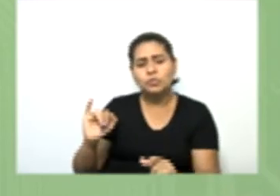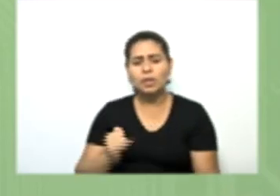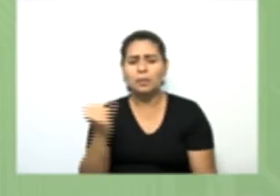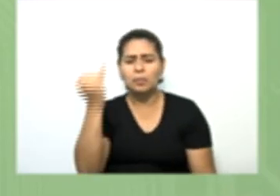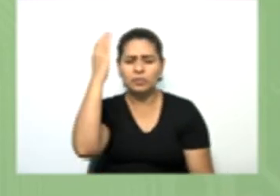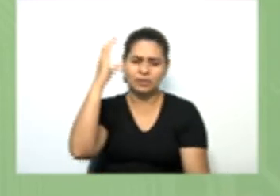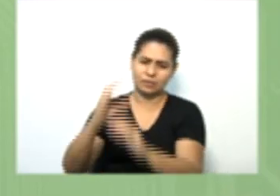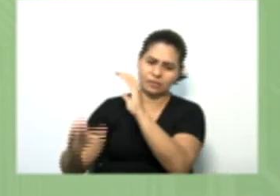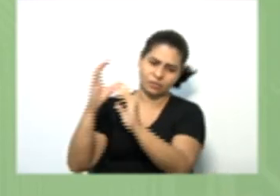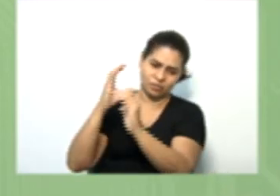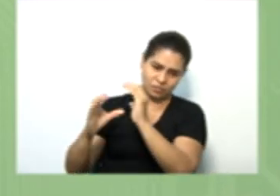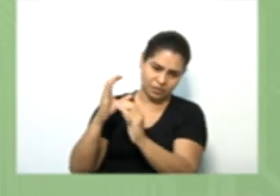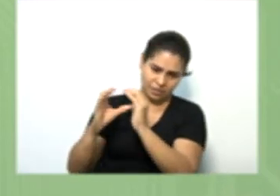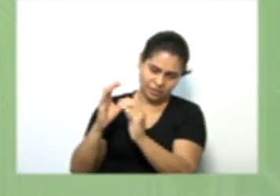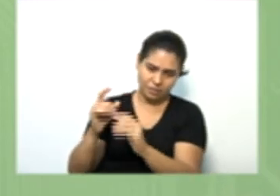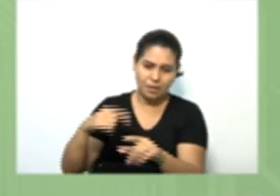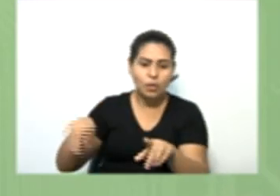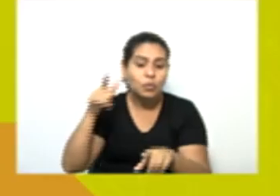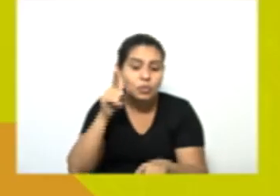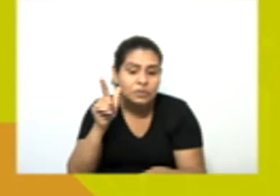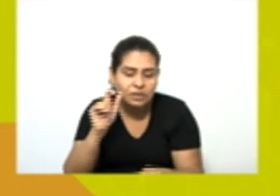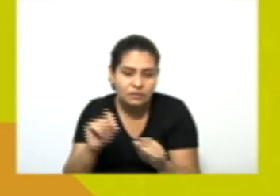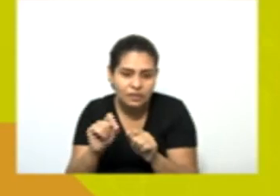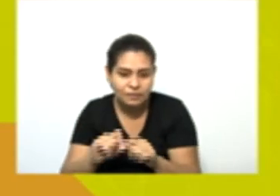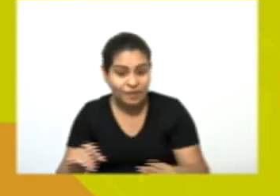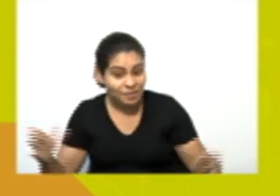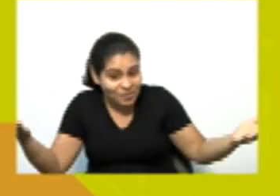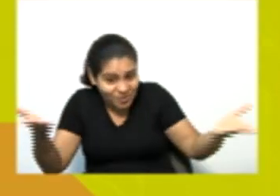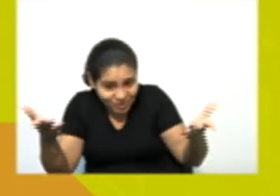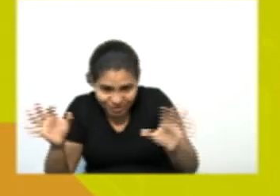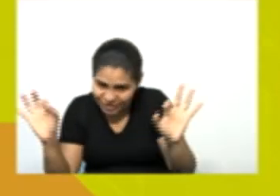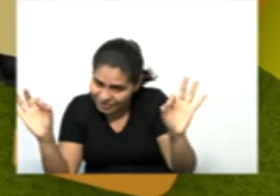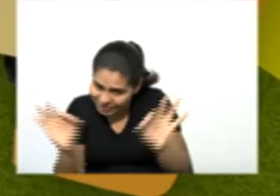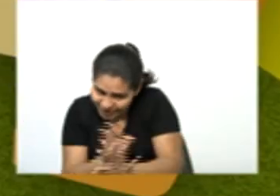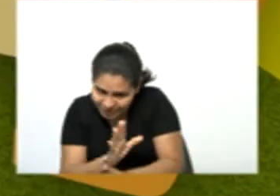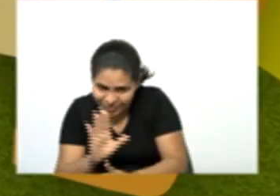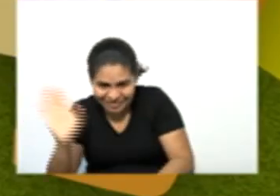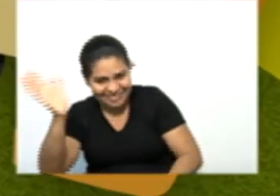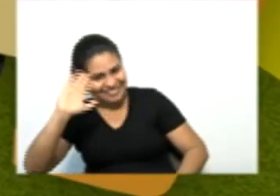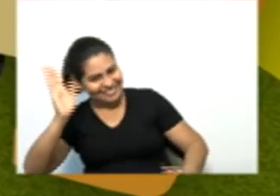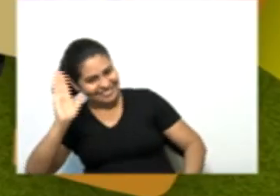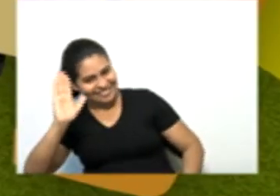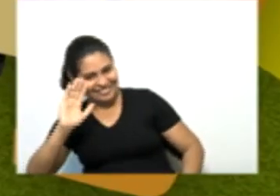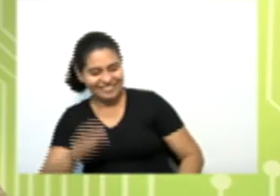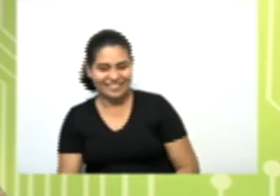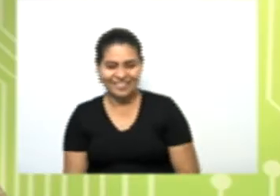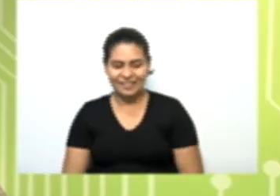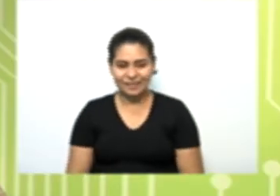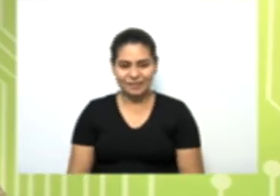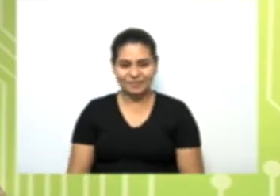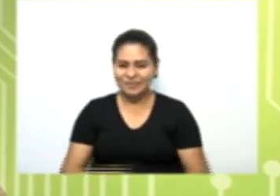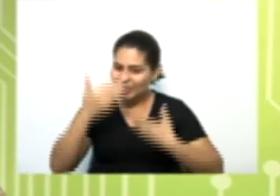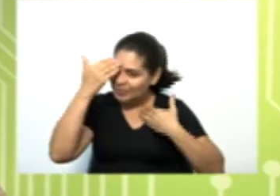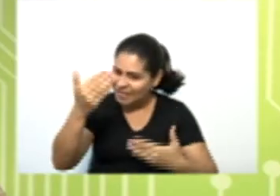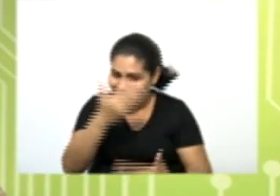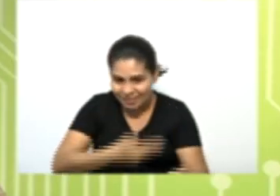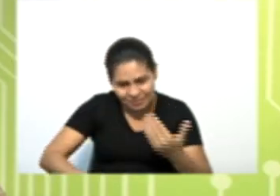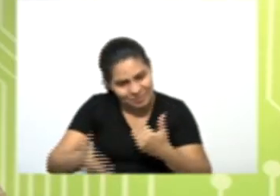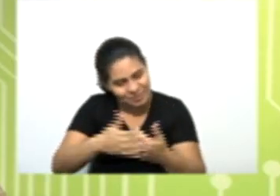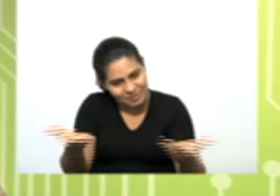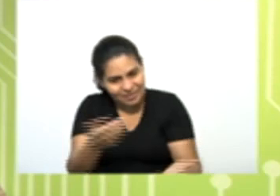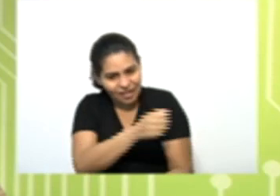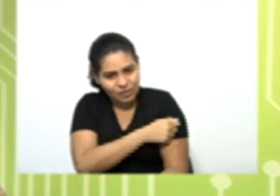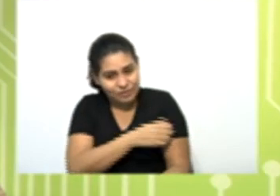da comunicação para as negociações. Por hoje é só, pessoal. Tchau, tchau. Obrigado pela sua